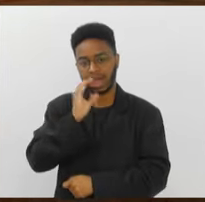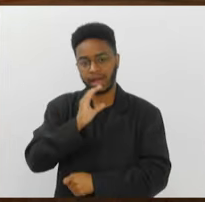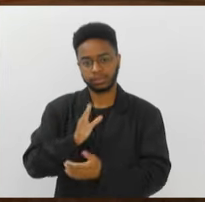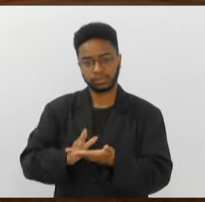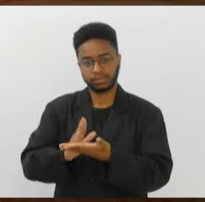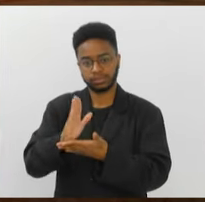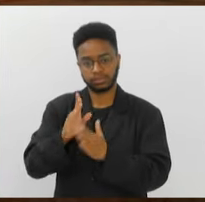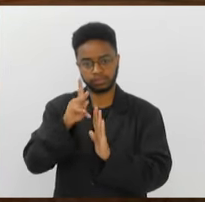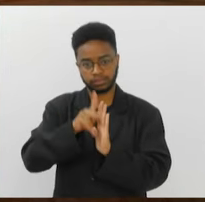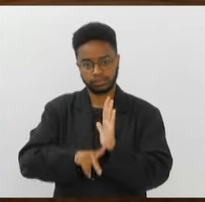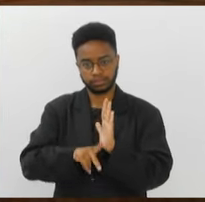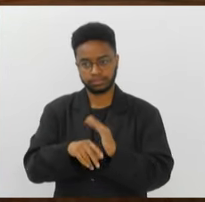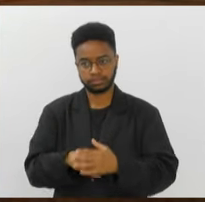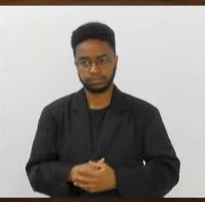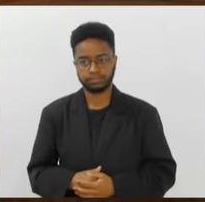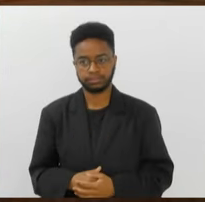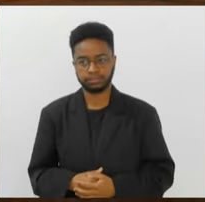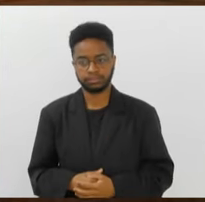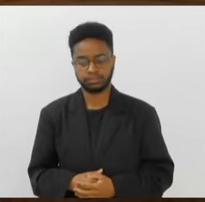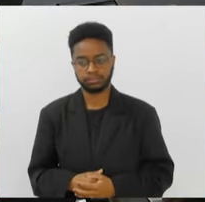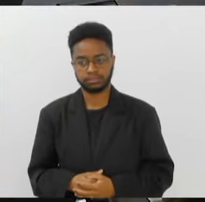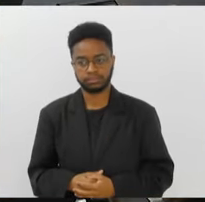aprovação do mesmo, senhor presidente.